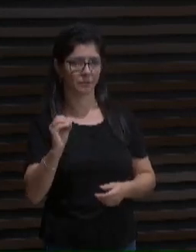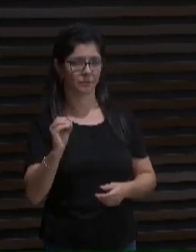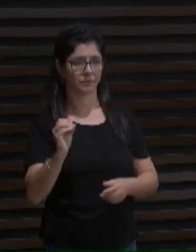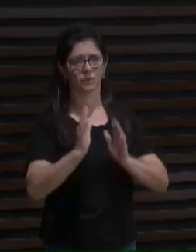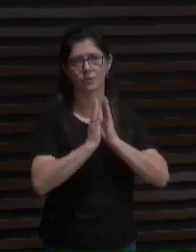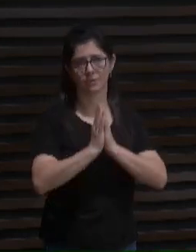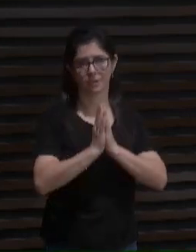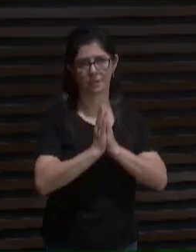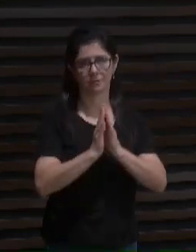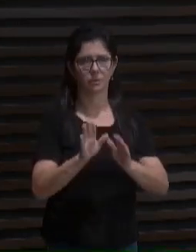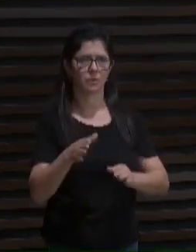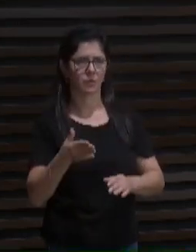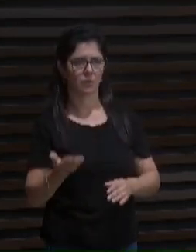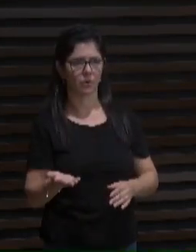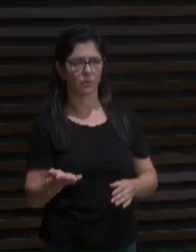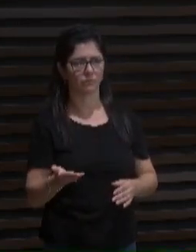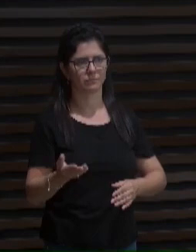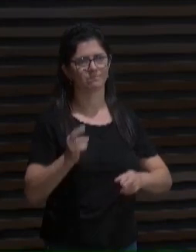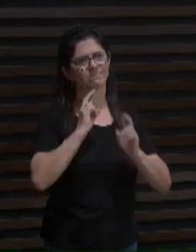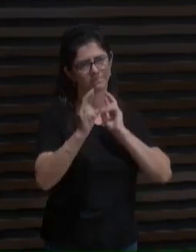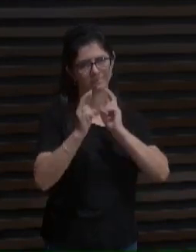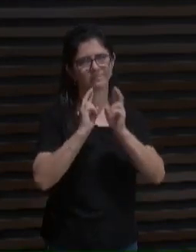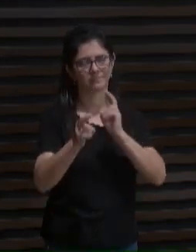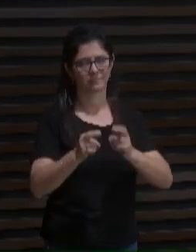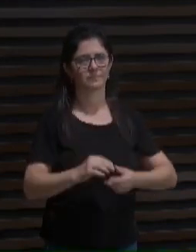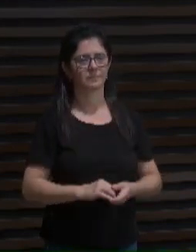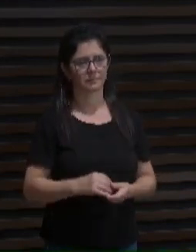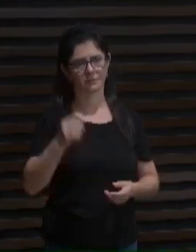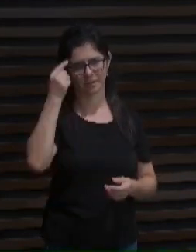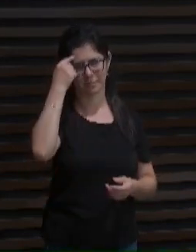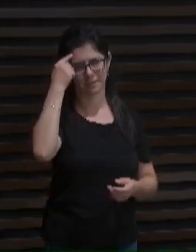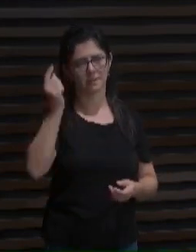murmurando? Para você pensar com os seus botões aí.